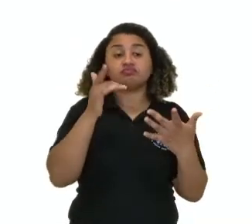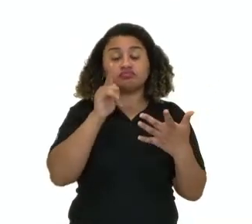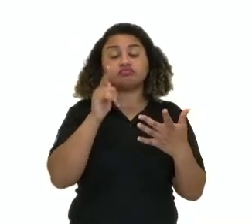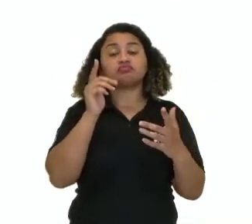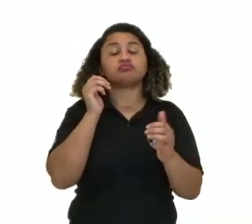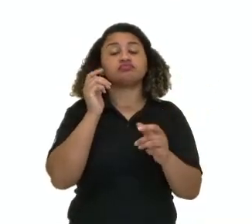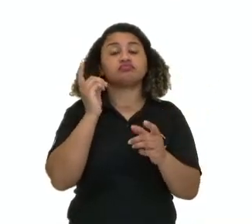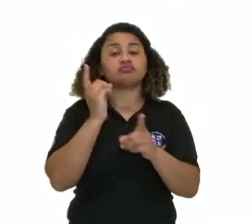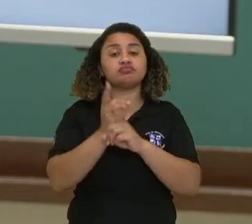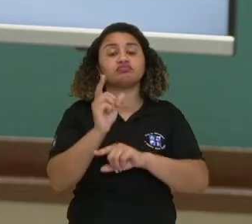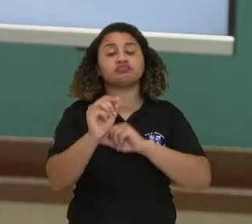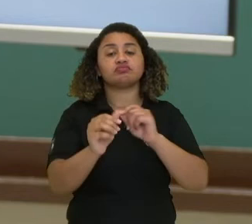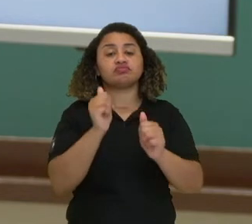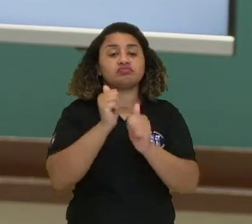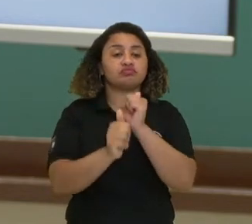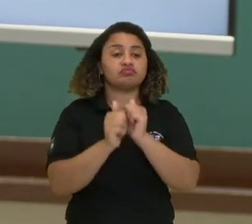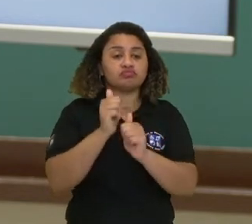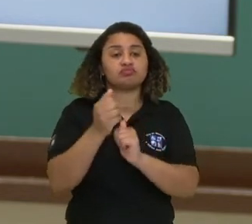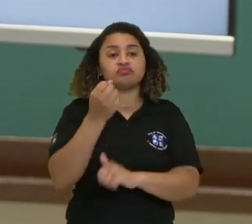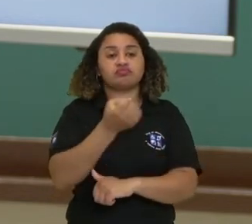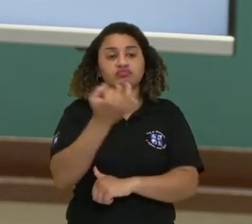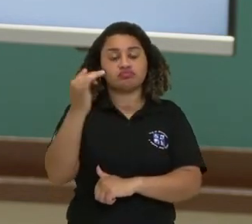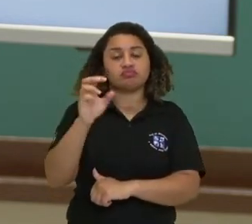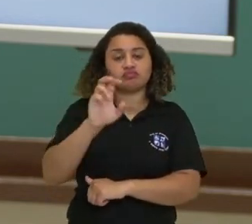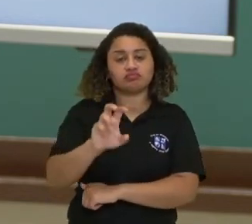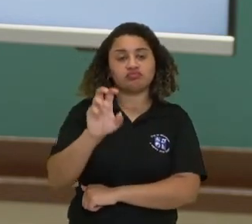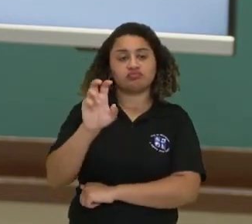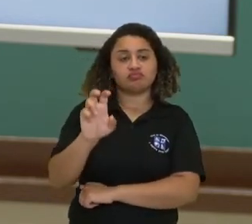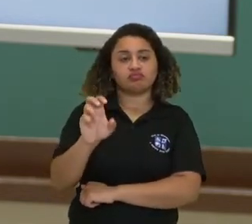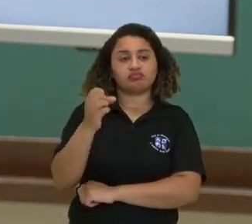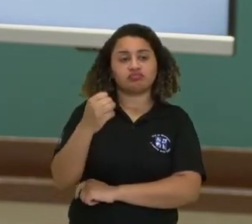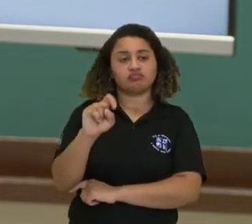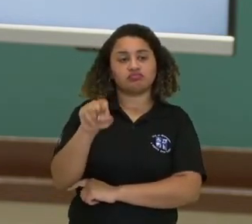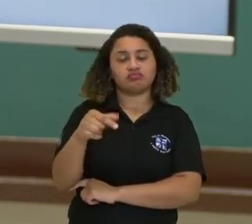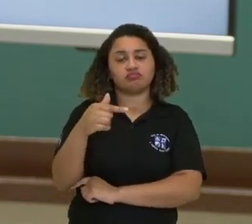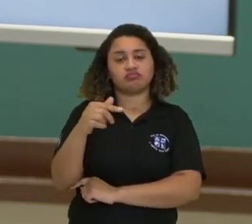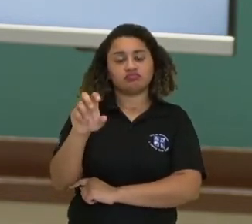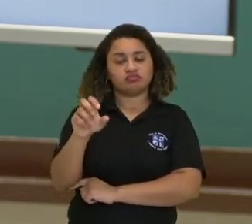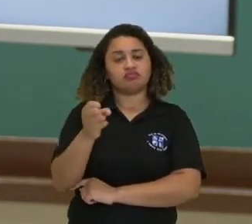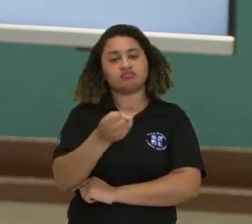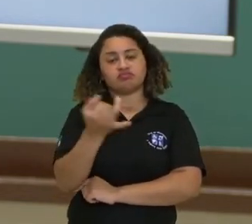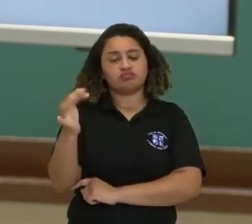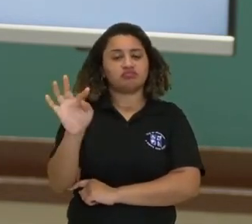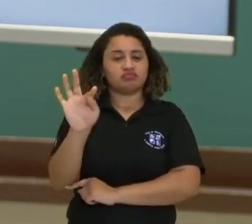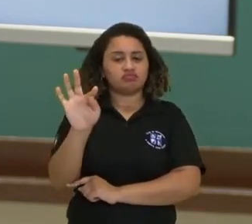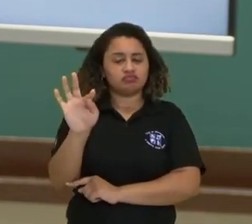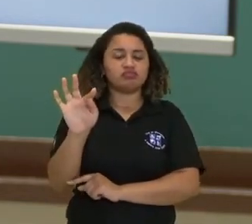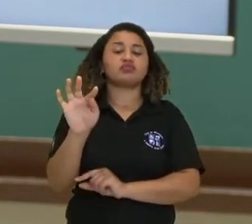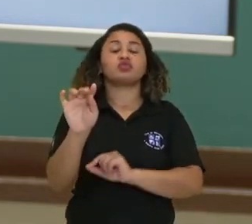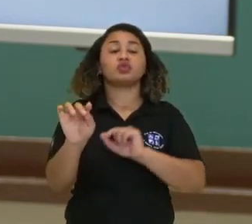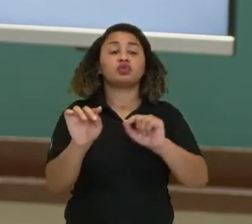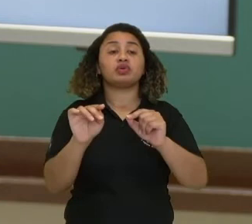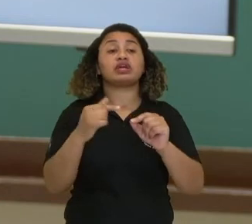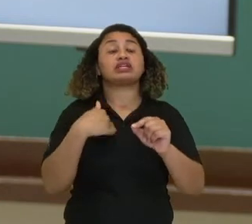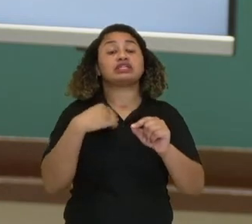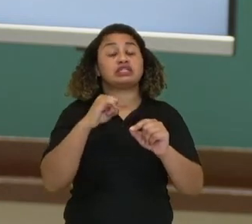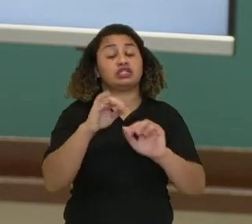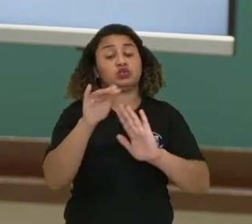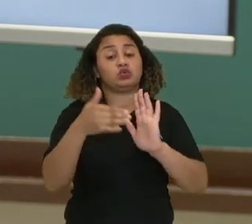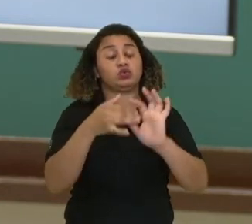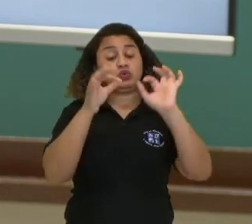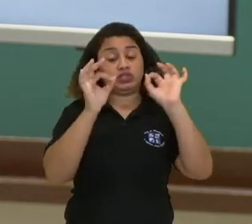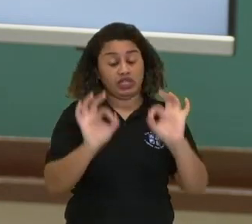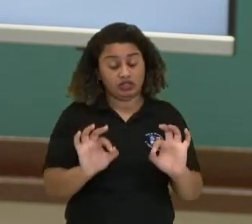558,75 toneladas produzida durante esses 10 anos, se a projeção estivesse ok,